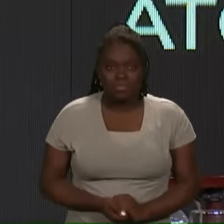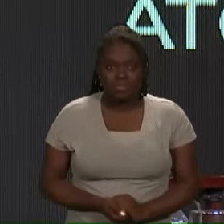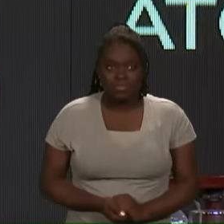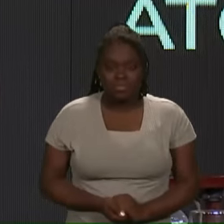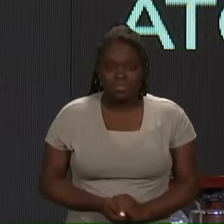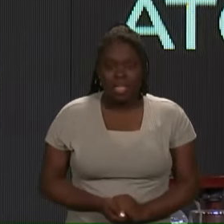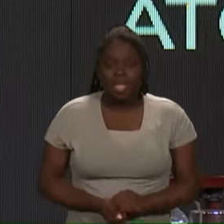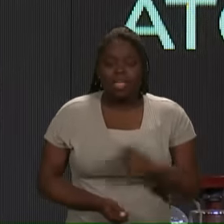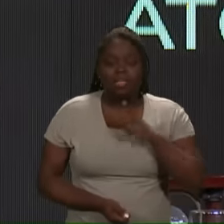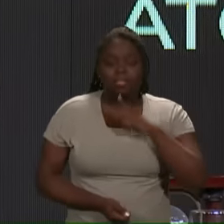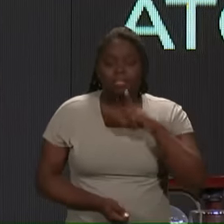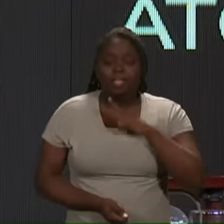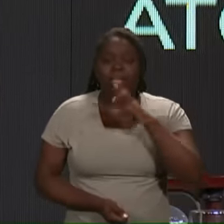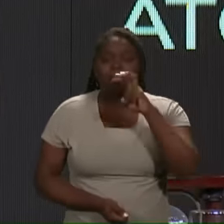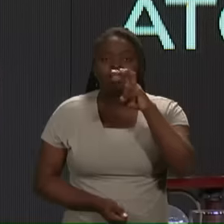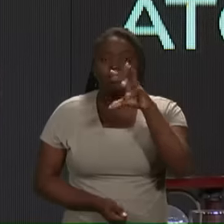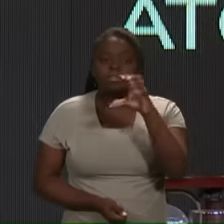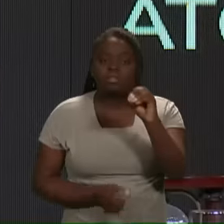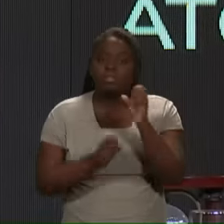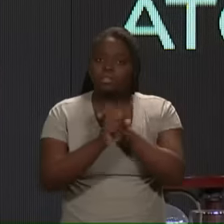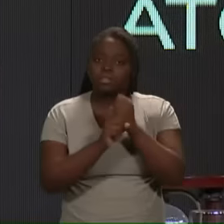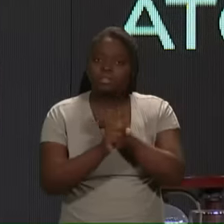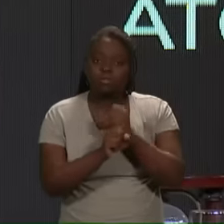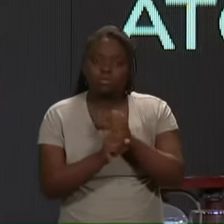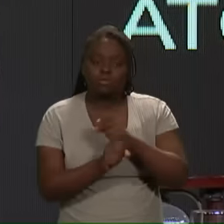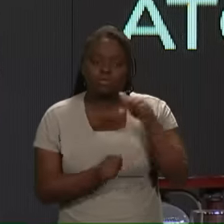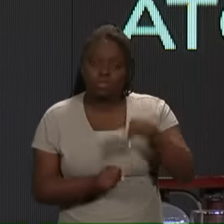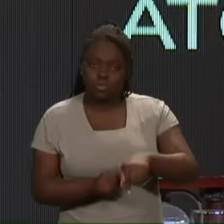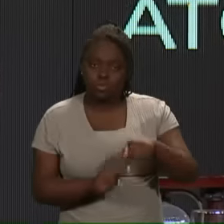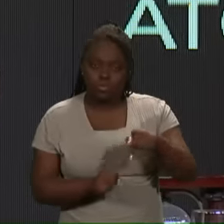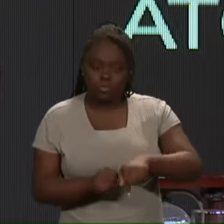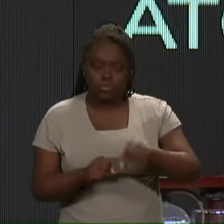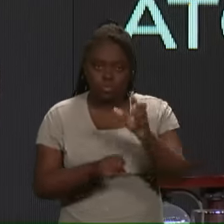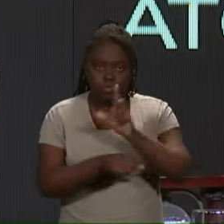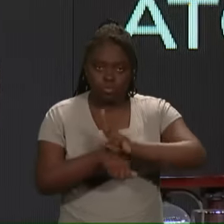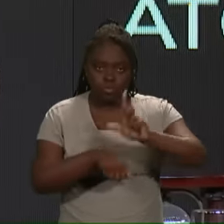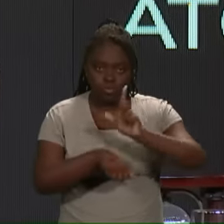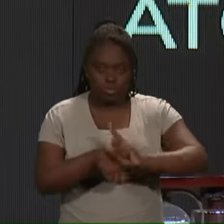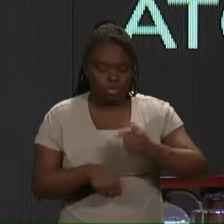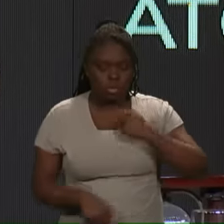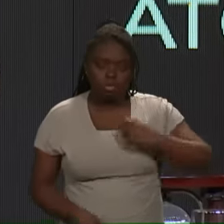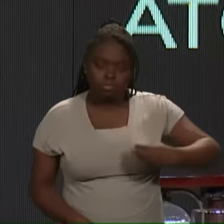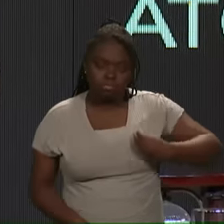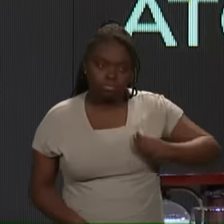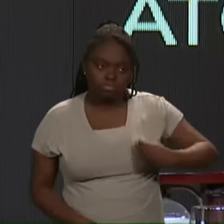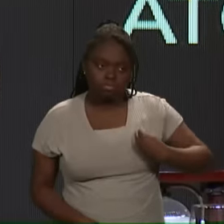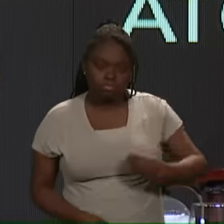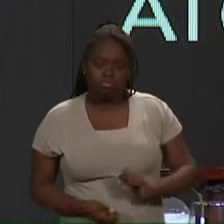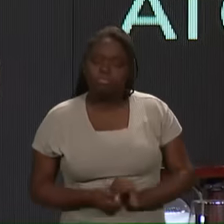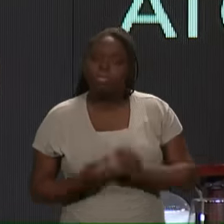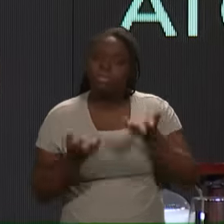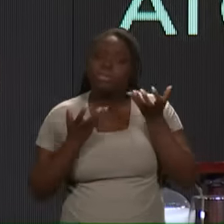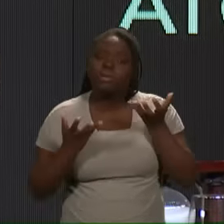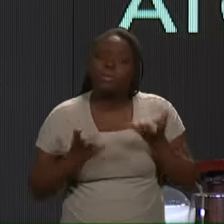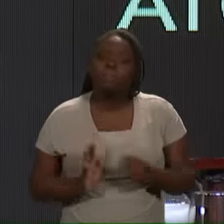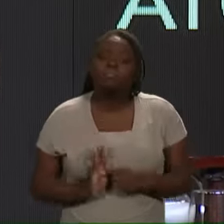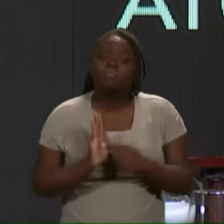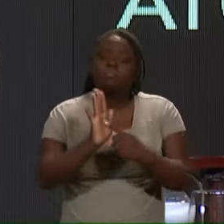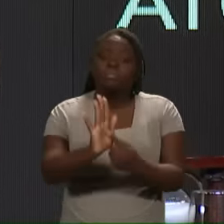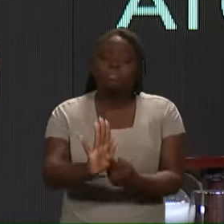Faz 50 anos que só aqui em Lagoinha eu estou. E tudo que eu quero deixar é só